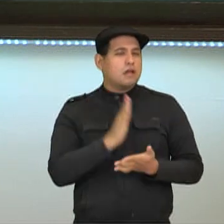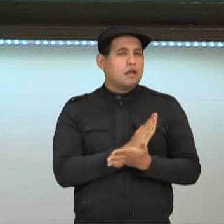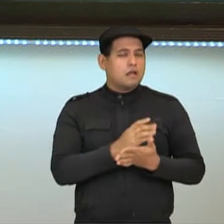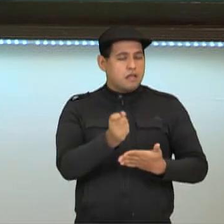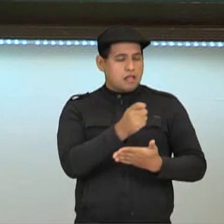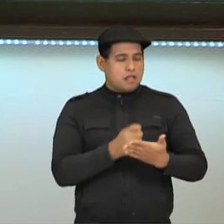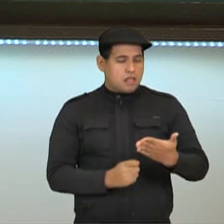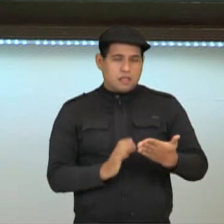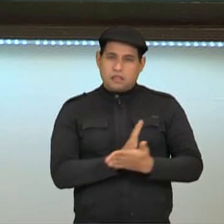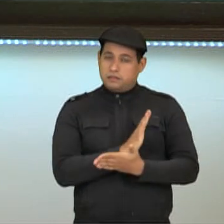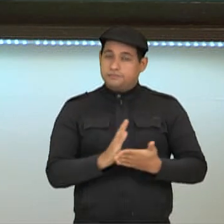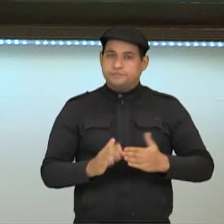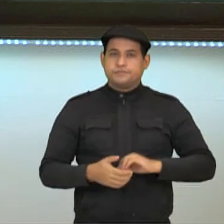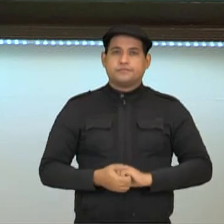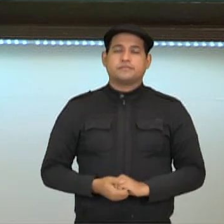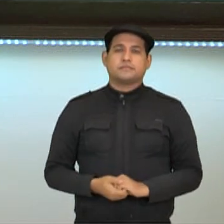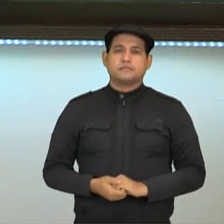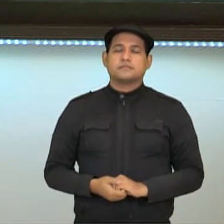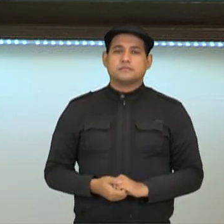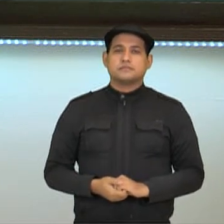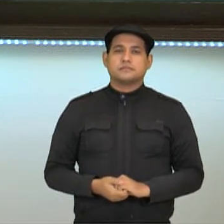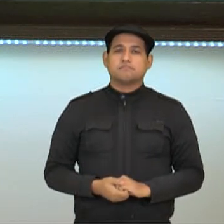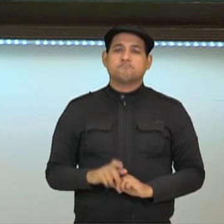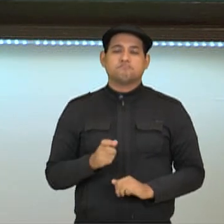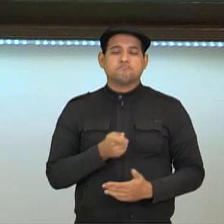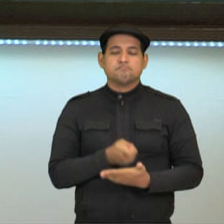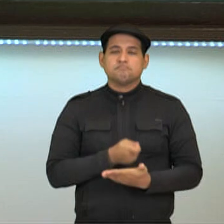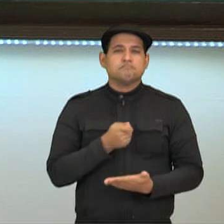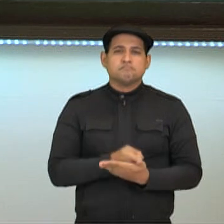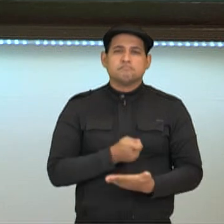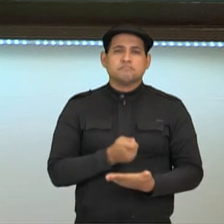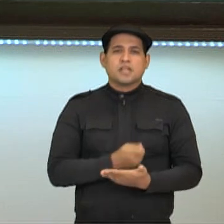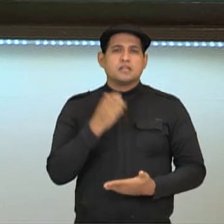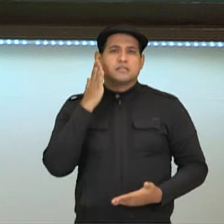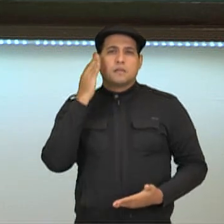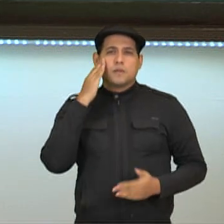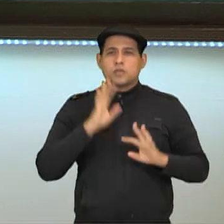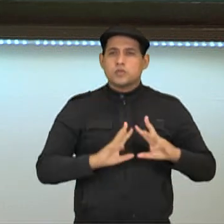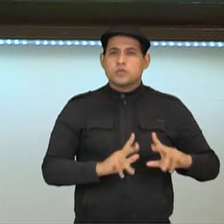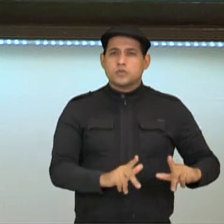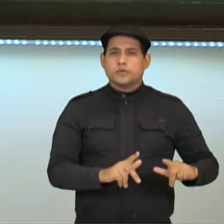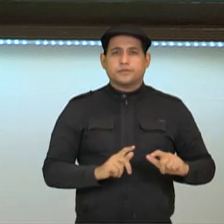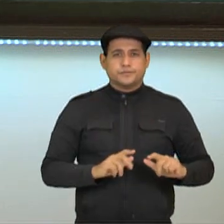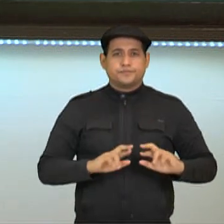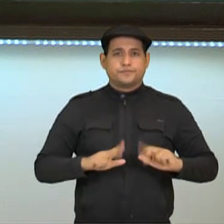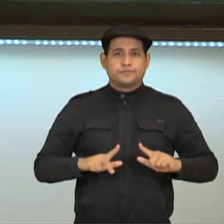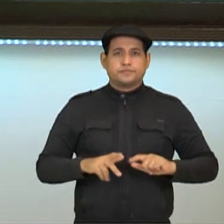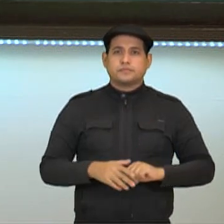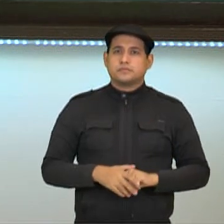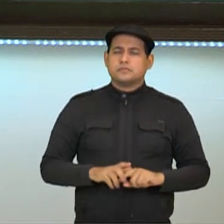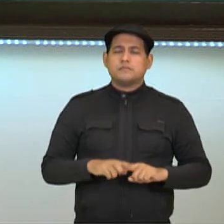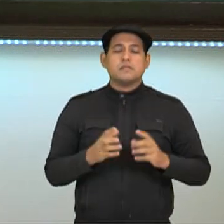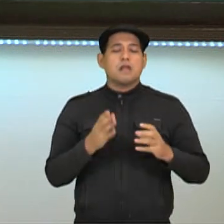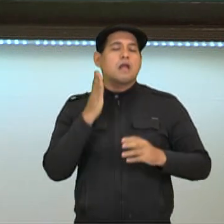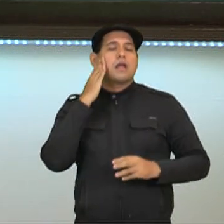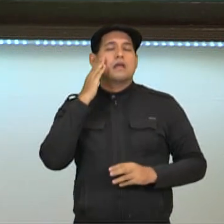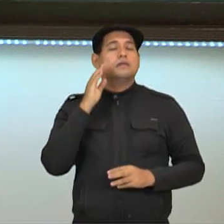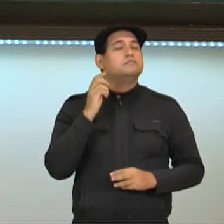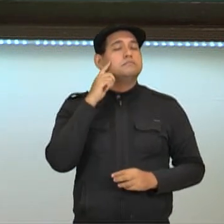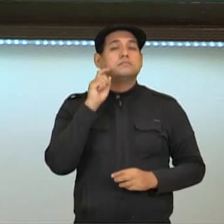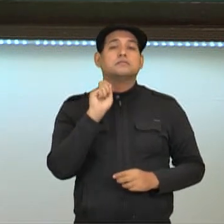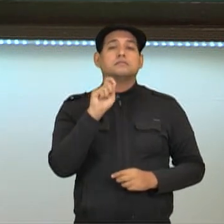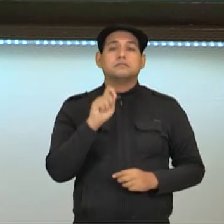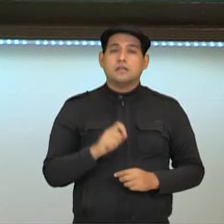escreve algumas dessas provas, tá? Então, não é uma obrigatoriedade você saber tudo isso aqui. Muito pelo contrário. Eu quero saber o que você sabe